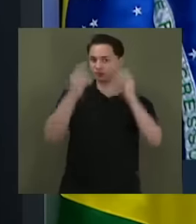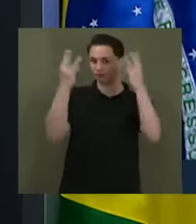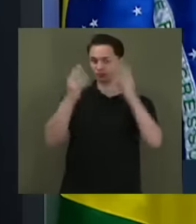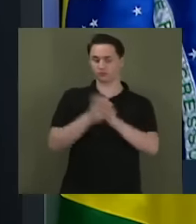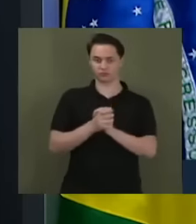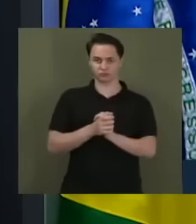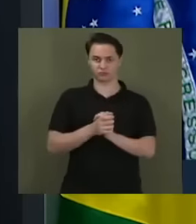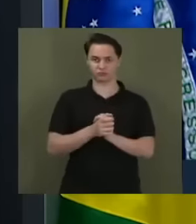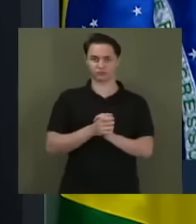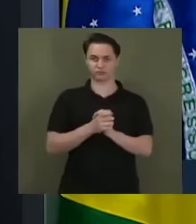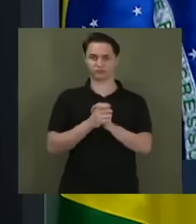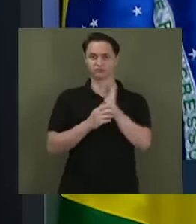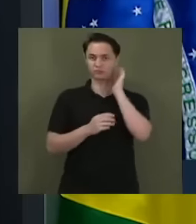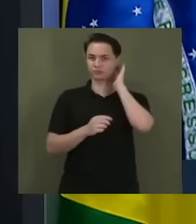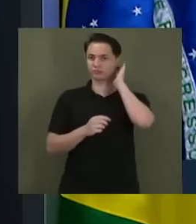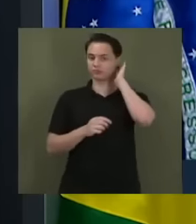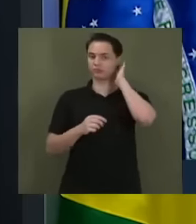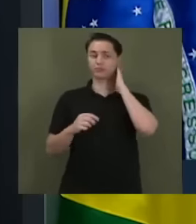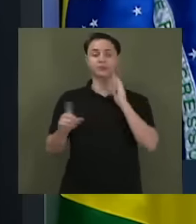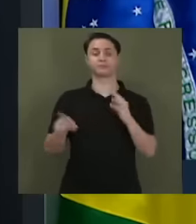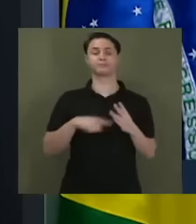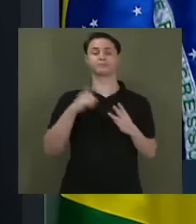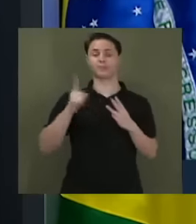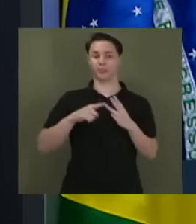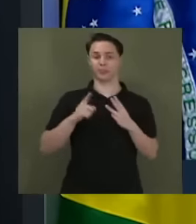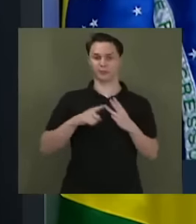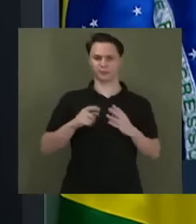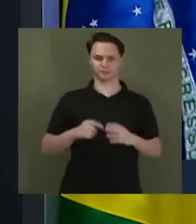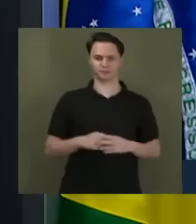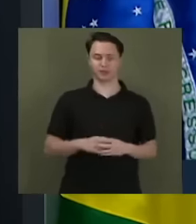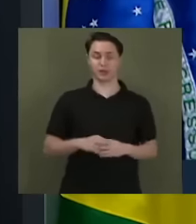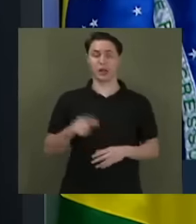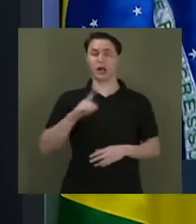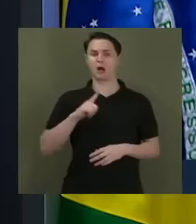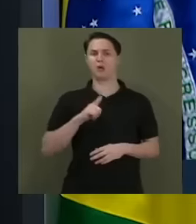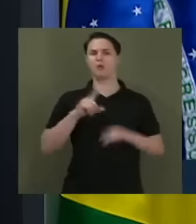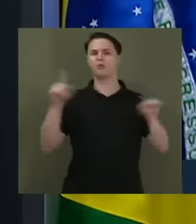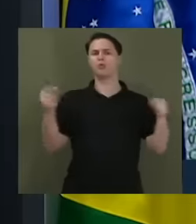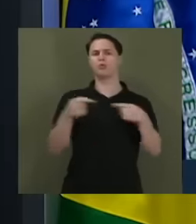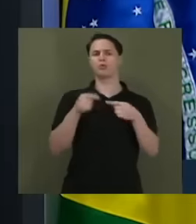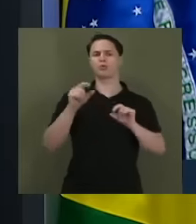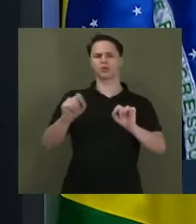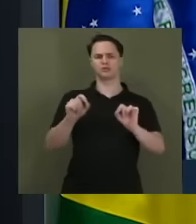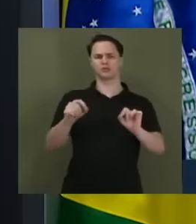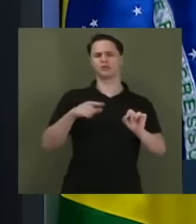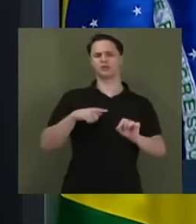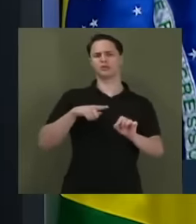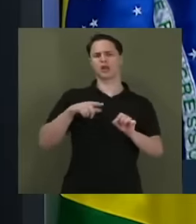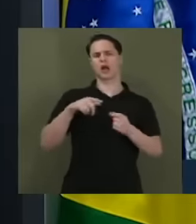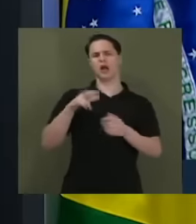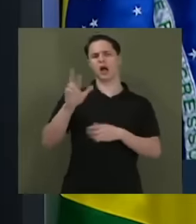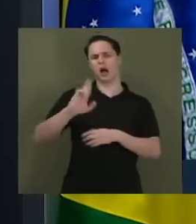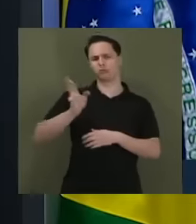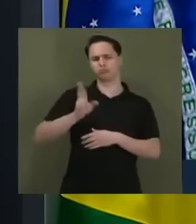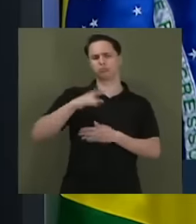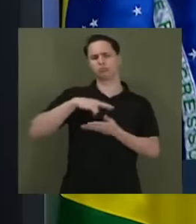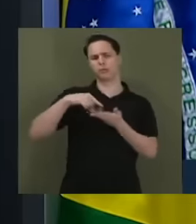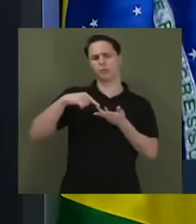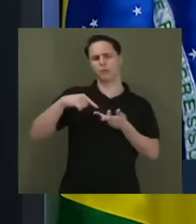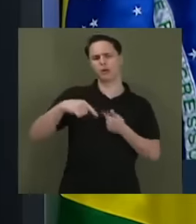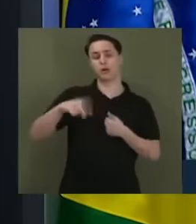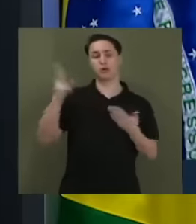eleitoral e a terceira senhor presidente tem relação com os bilhões deais derramados pelo Governo